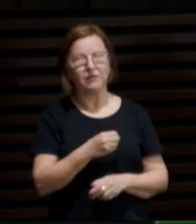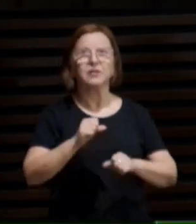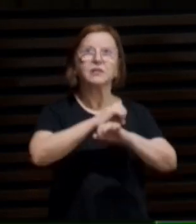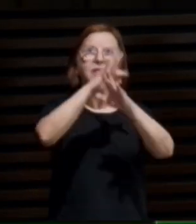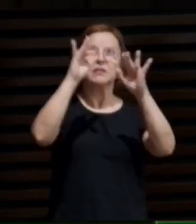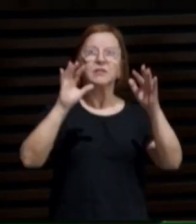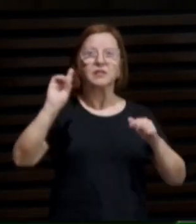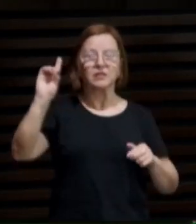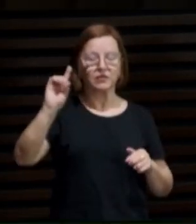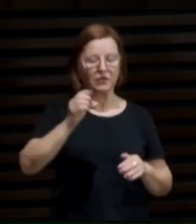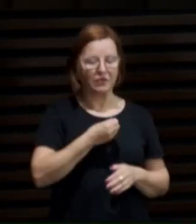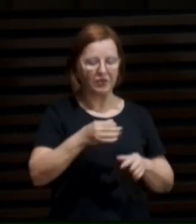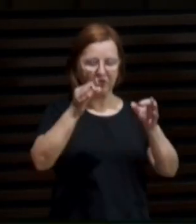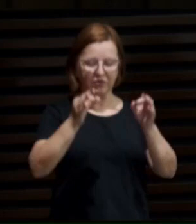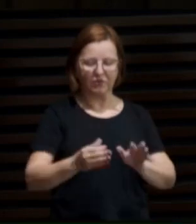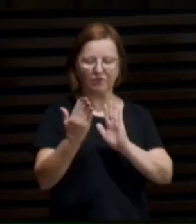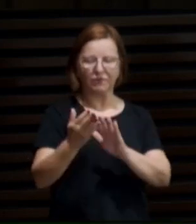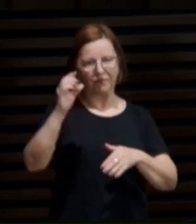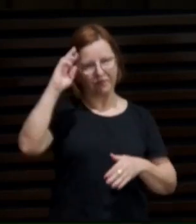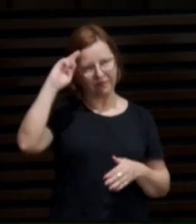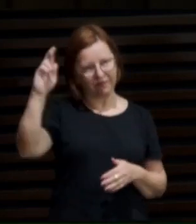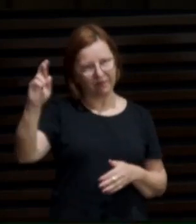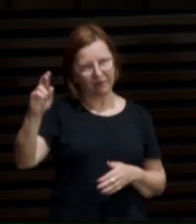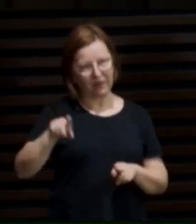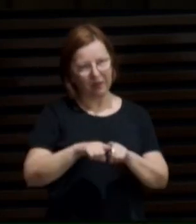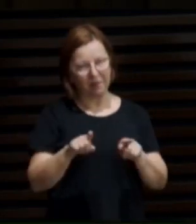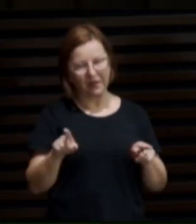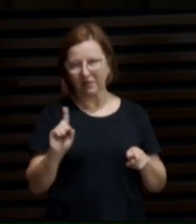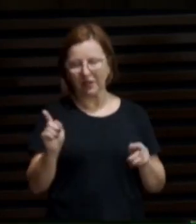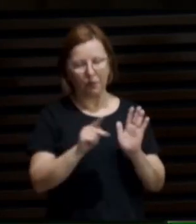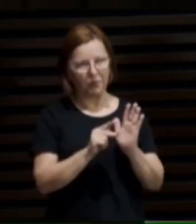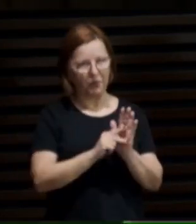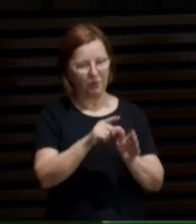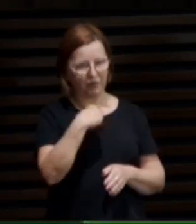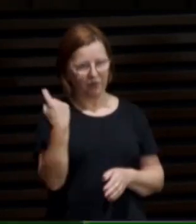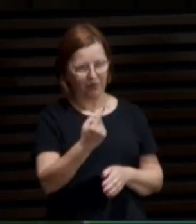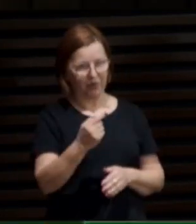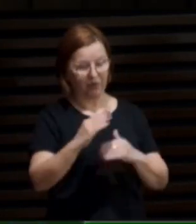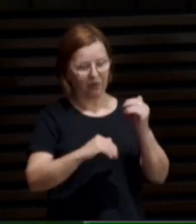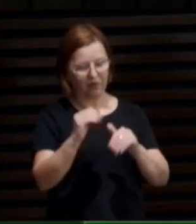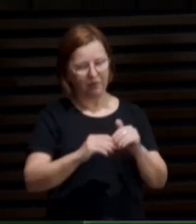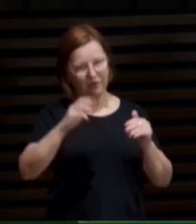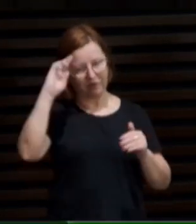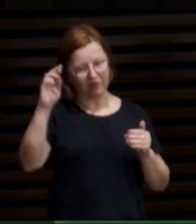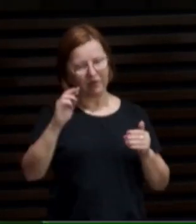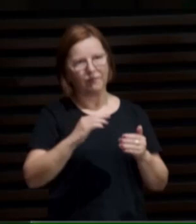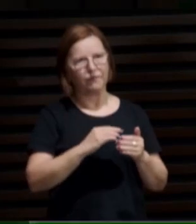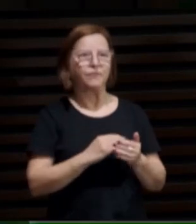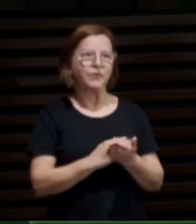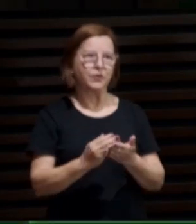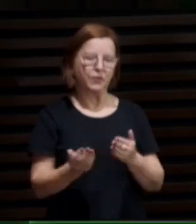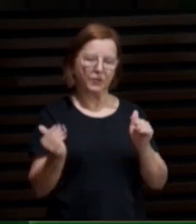Uma vida justa diante do Senhor. Mas isso não vem de nós. É obra do Senhor. Do começo ao fim, é